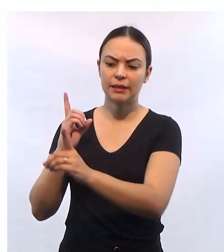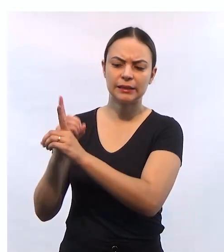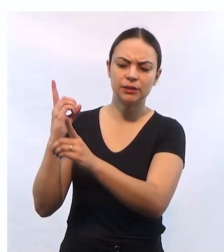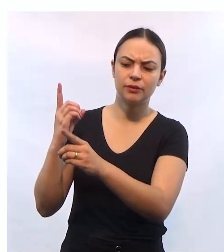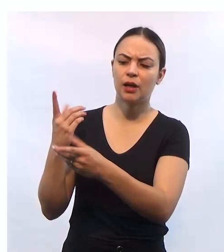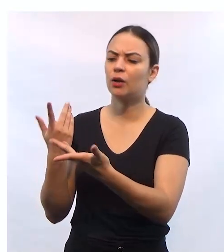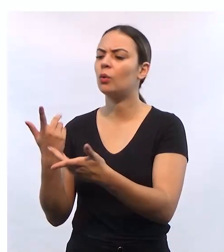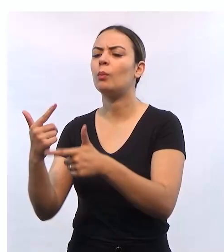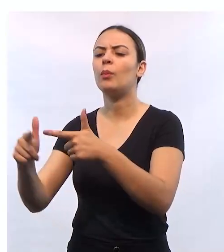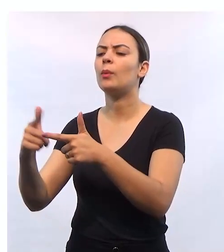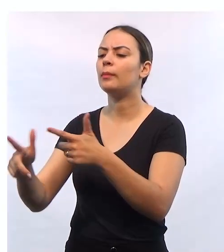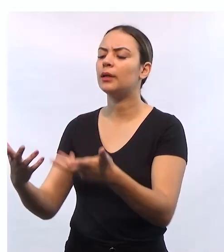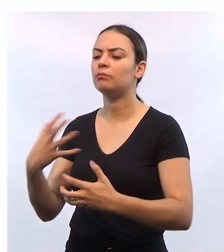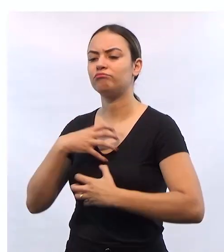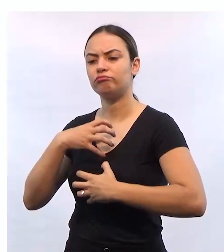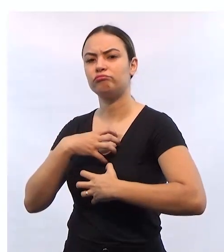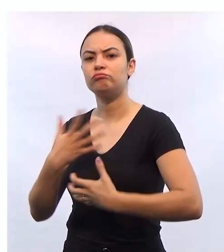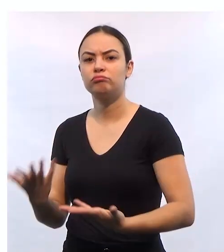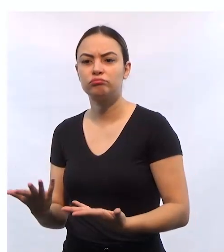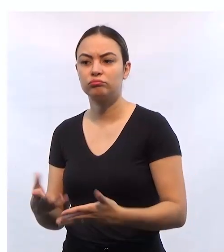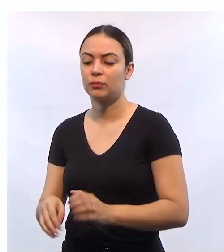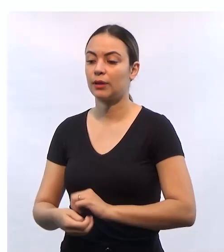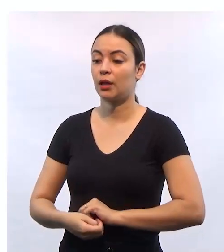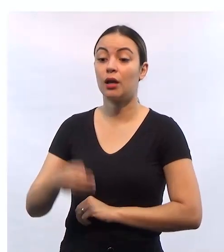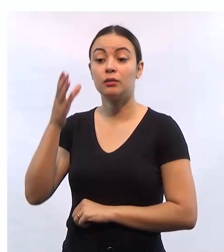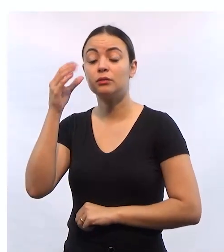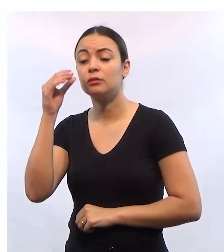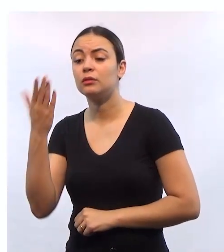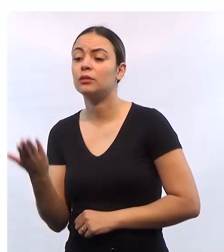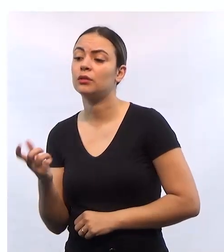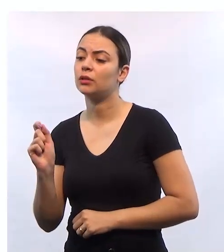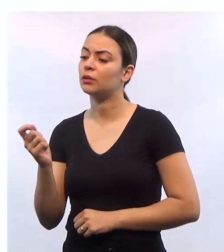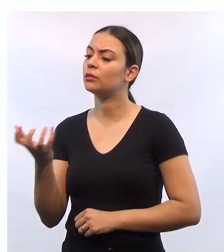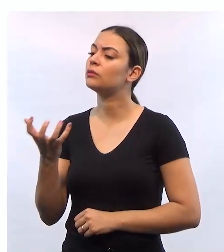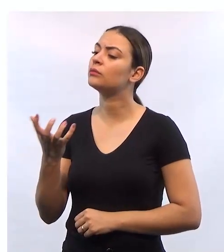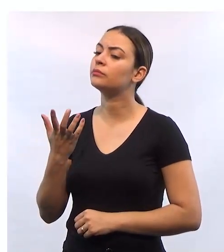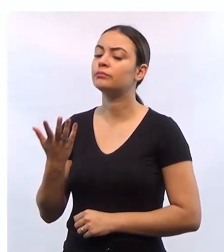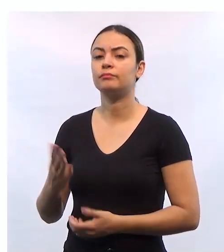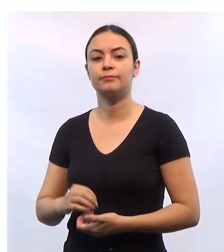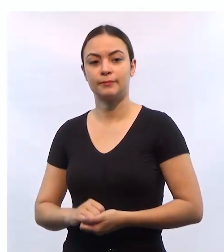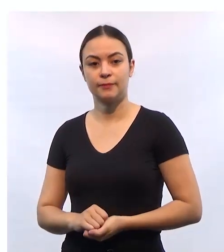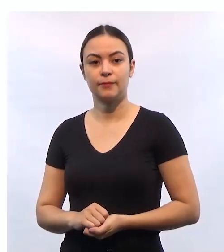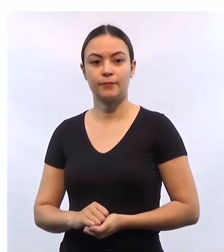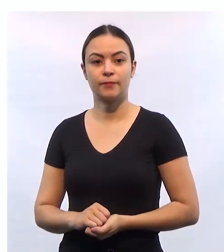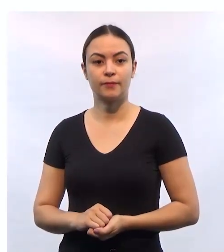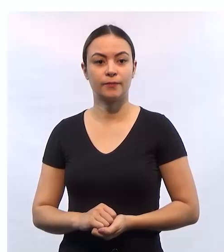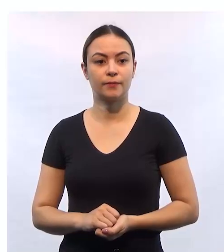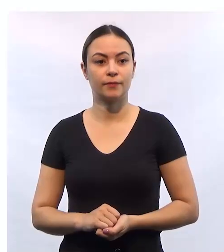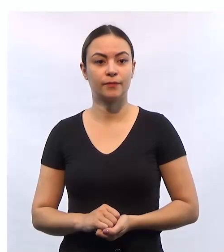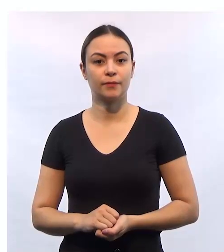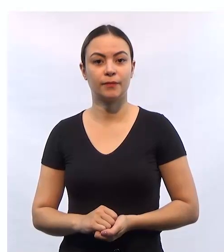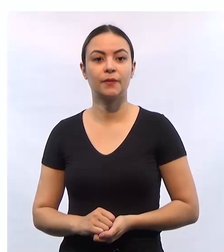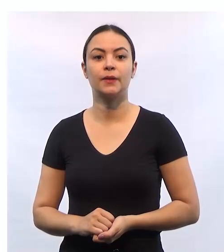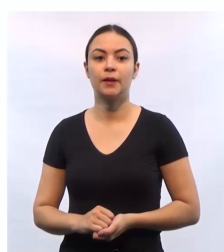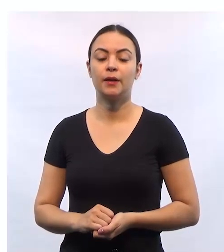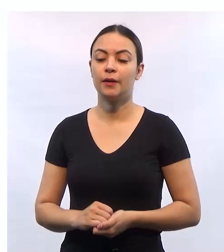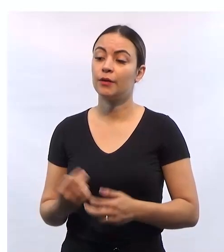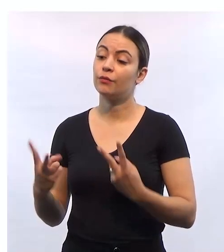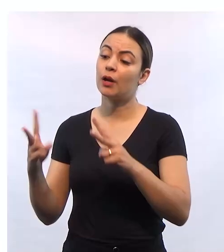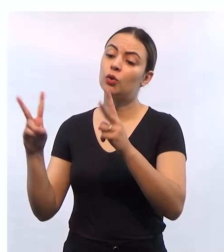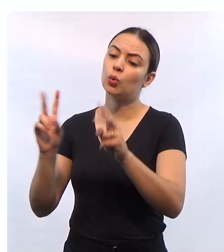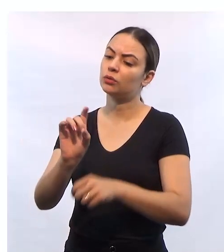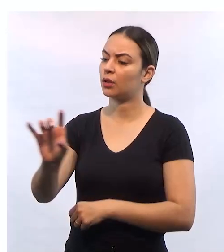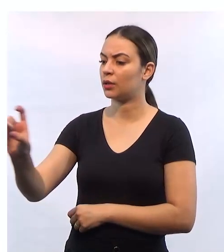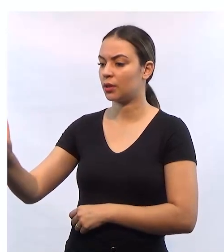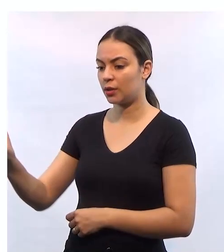problemas de comportamento, de interesse e de valores dos participantes, visando principalmente o quê? As